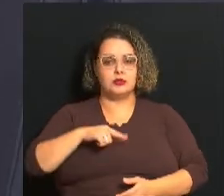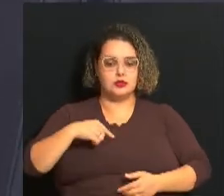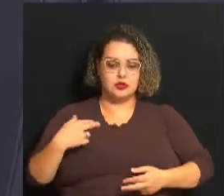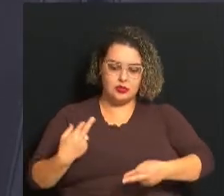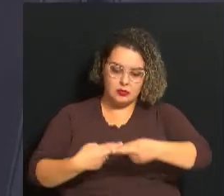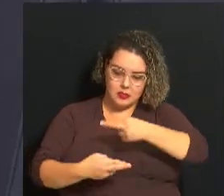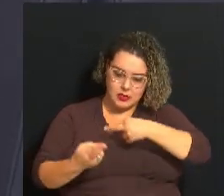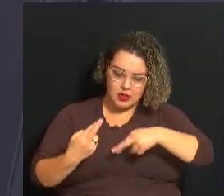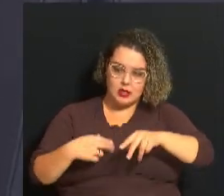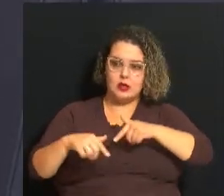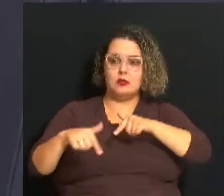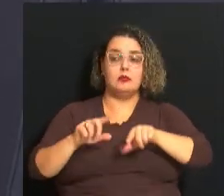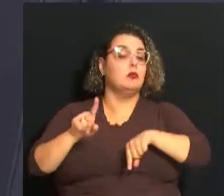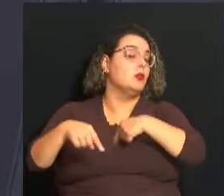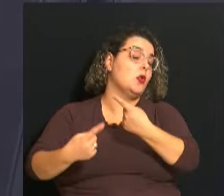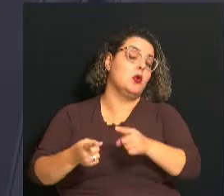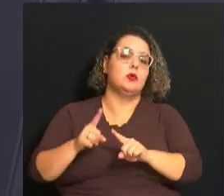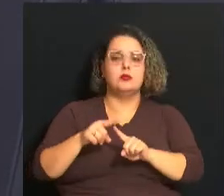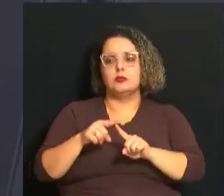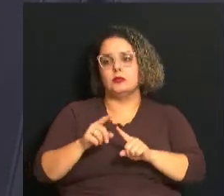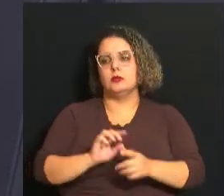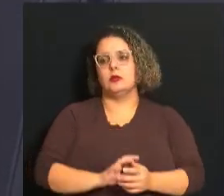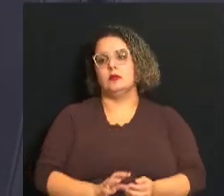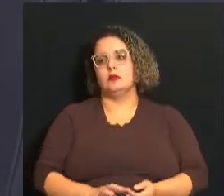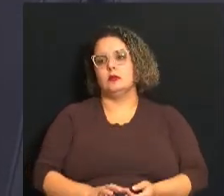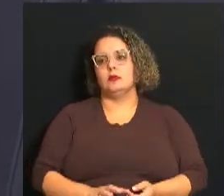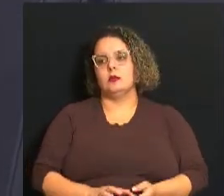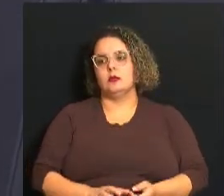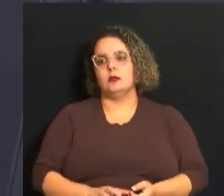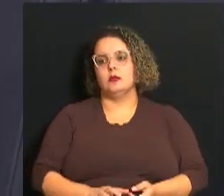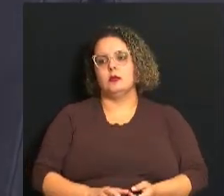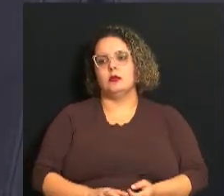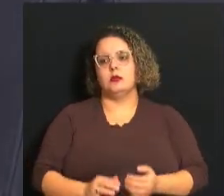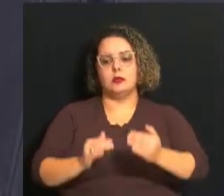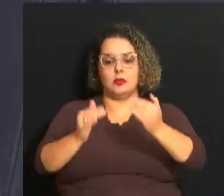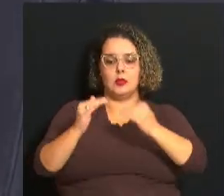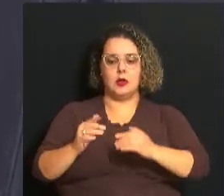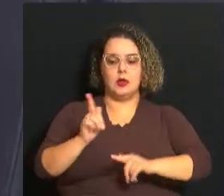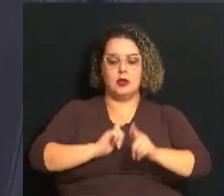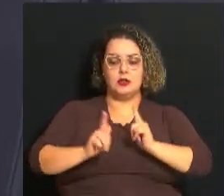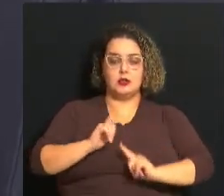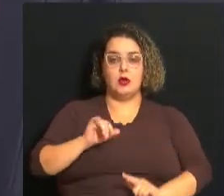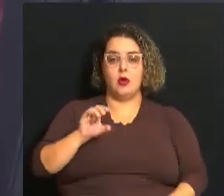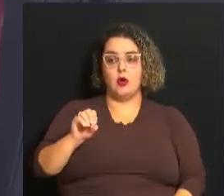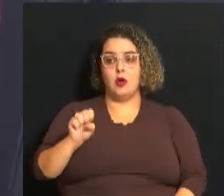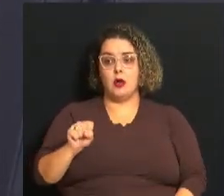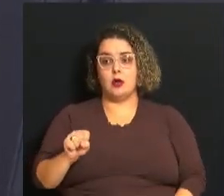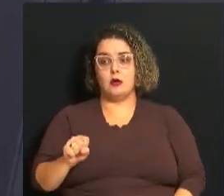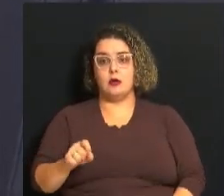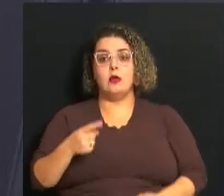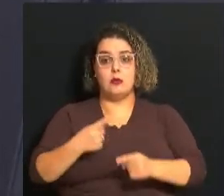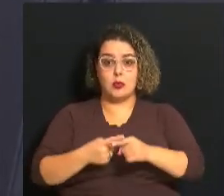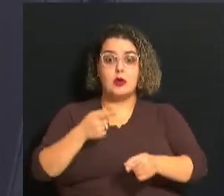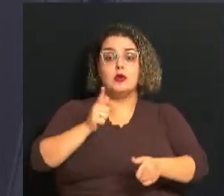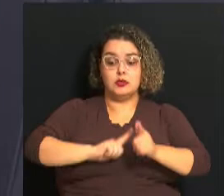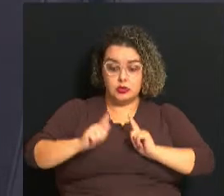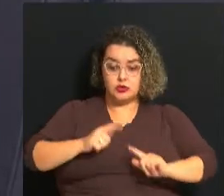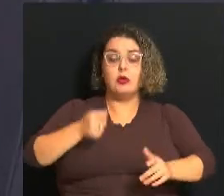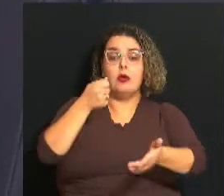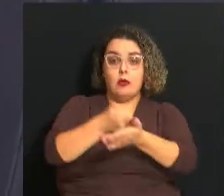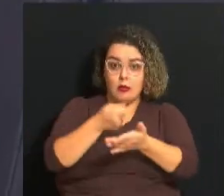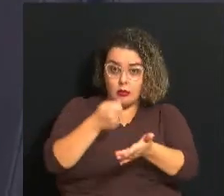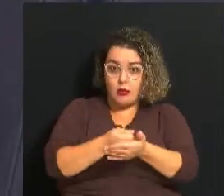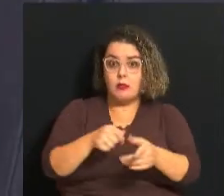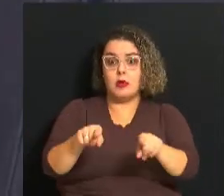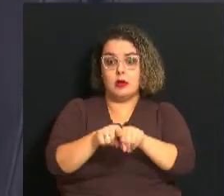de outro tipo sob a gestão das o essas mudam totalmente porque eles são obrigados também tá certo